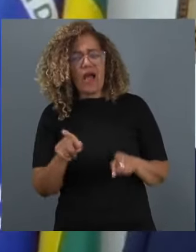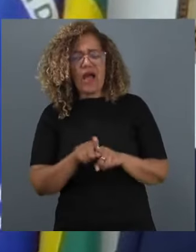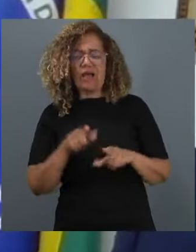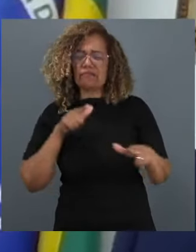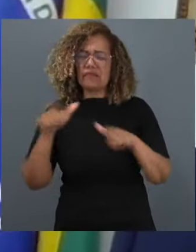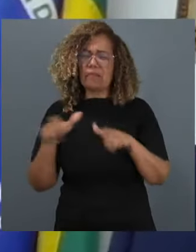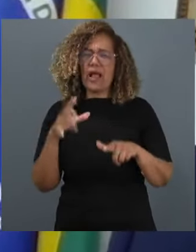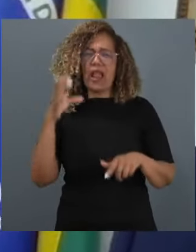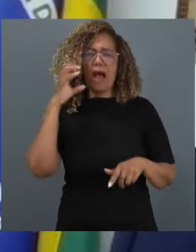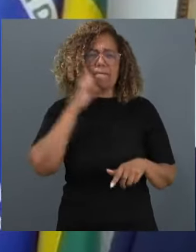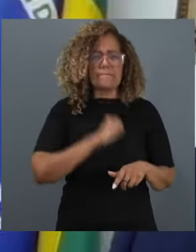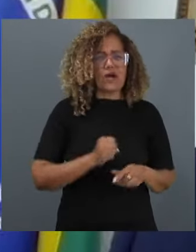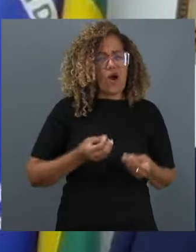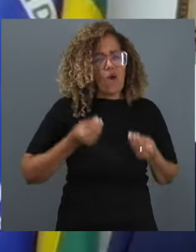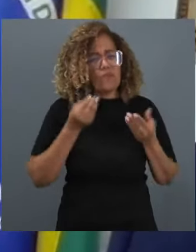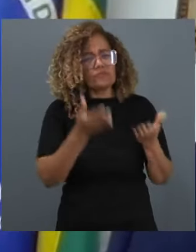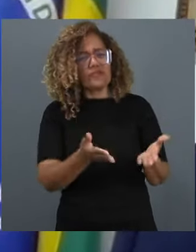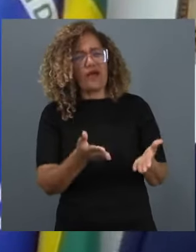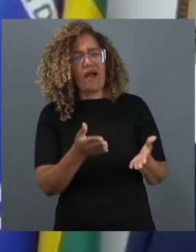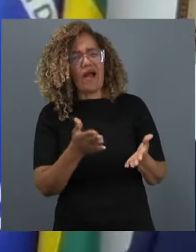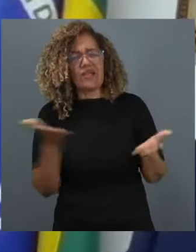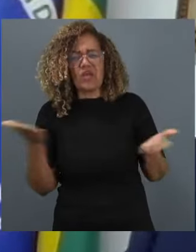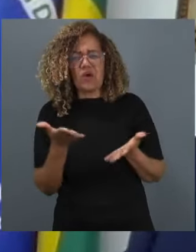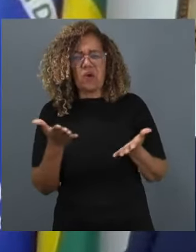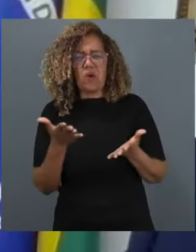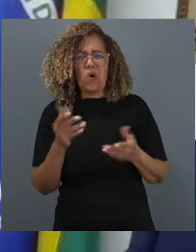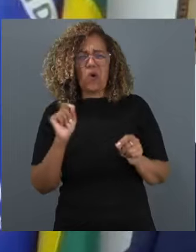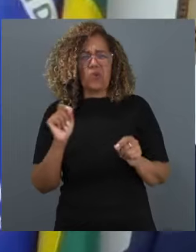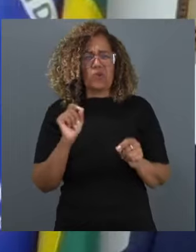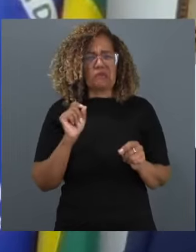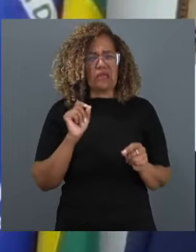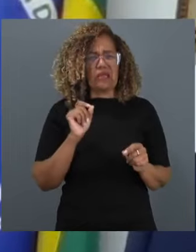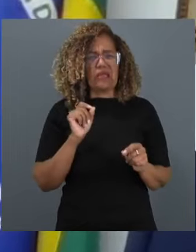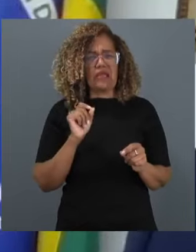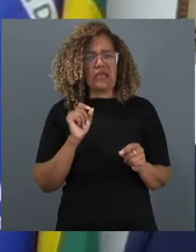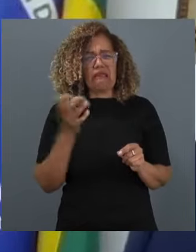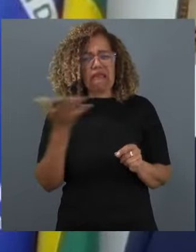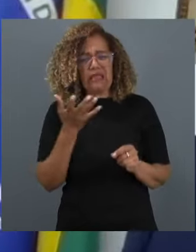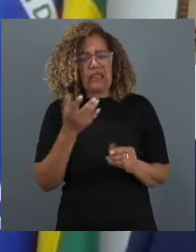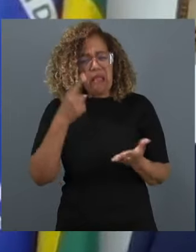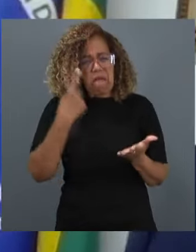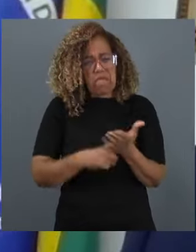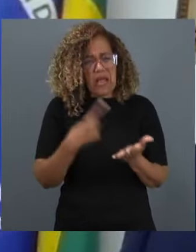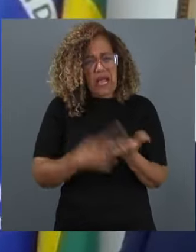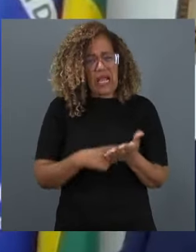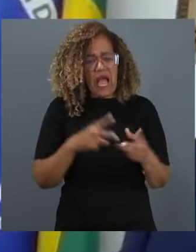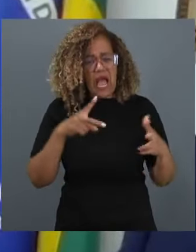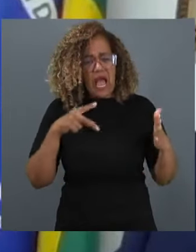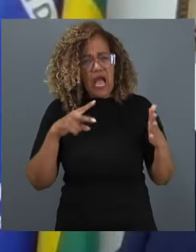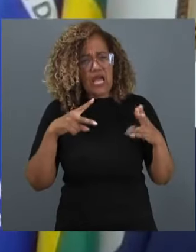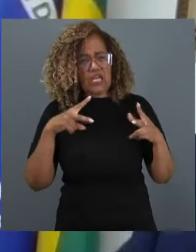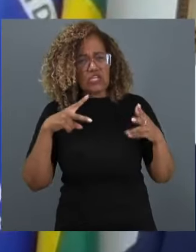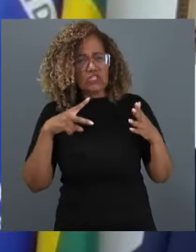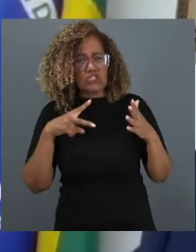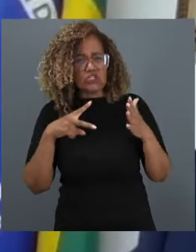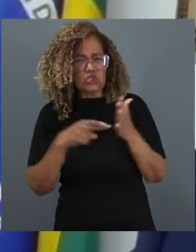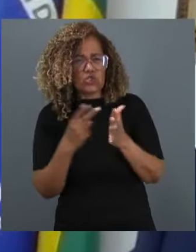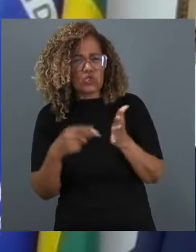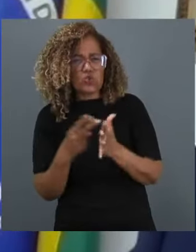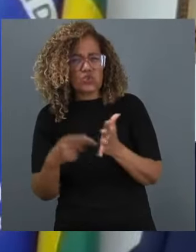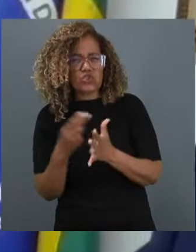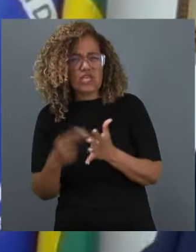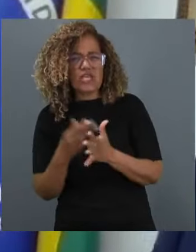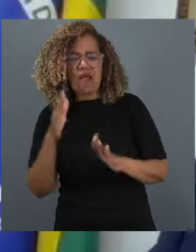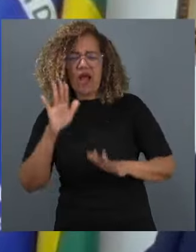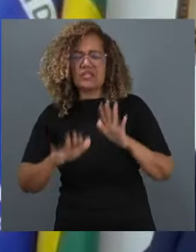dia, que fica sendo humilhado no hospital, querendo marcar cirurgia, demorando muitas vezes anos.